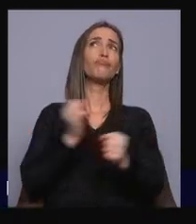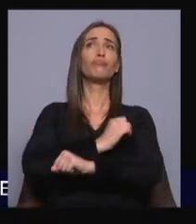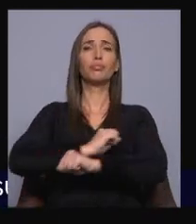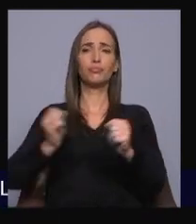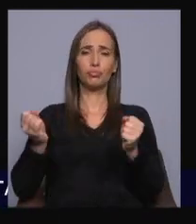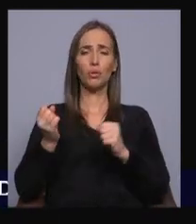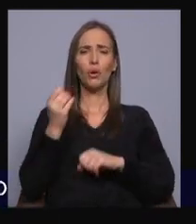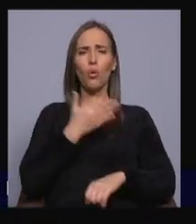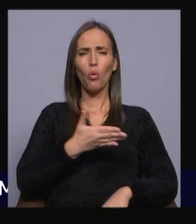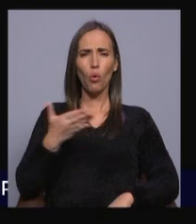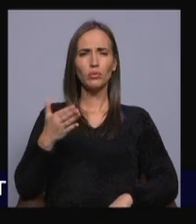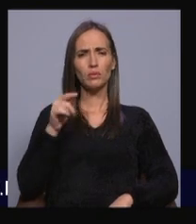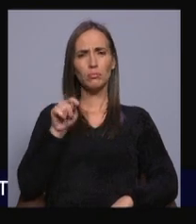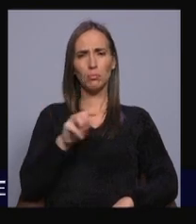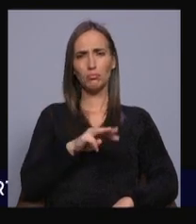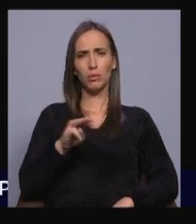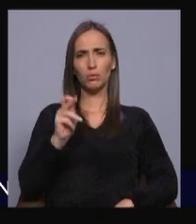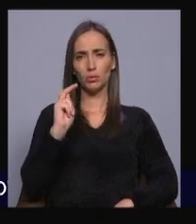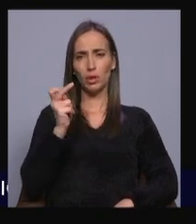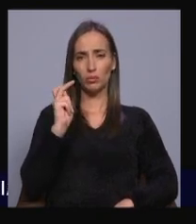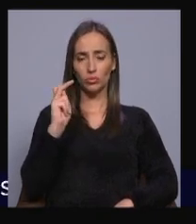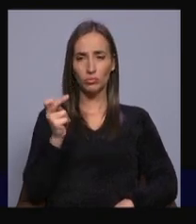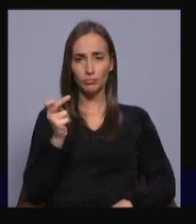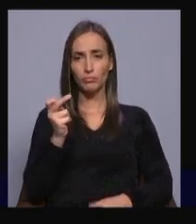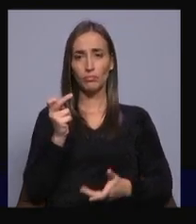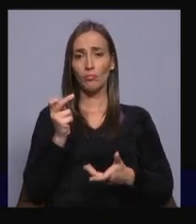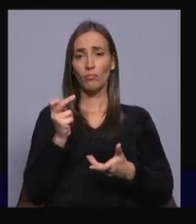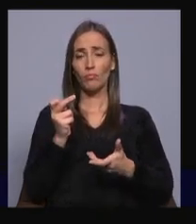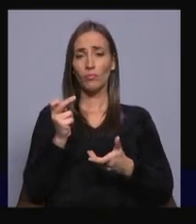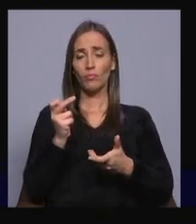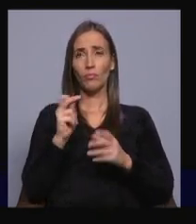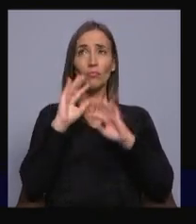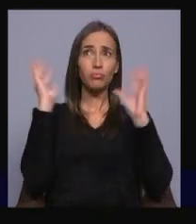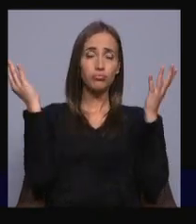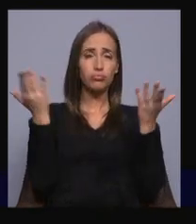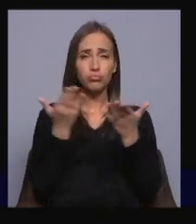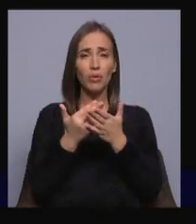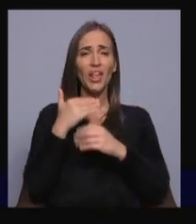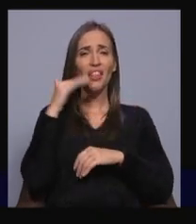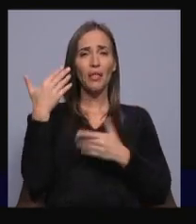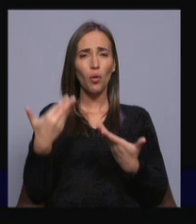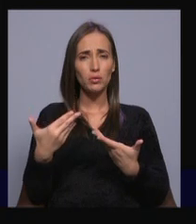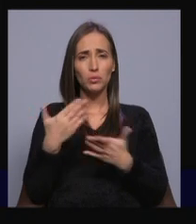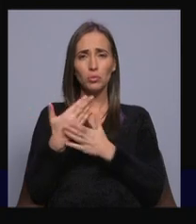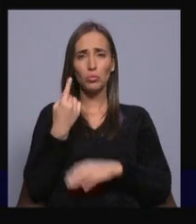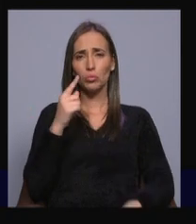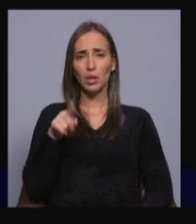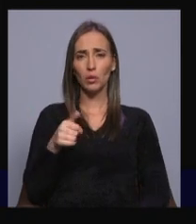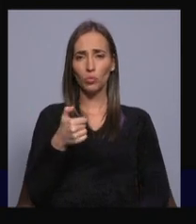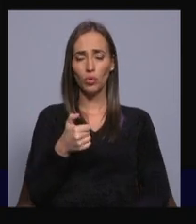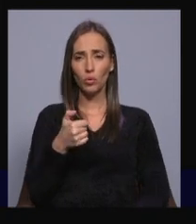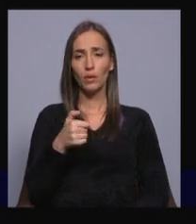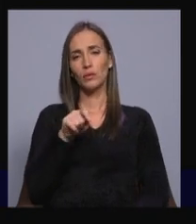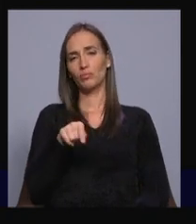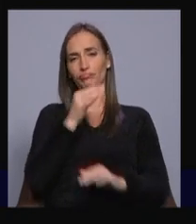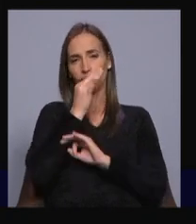cerca de 11 mil milhões de anos. Ou seja, o universo tinha apenas 1/5 da sua idade atual. Ora, isto é